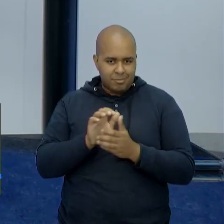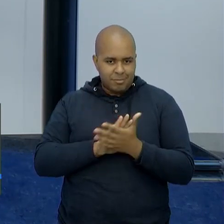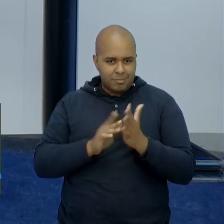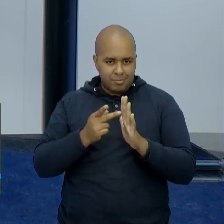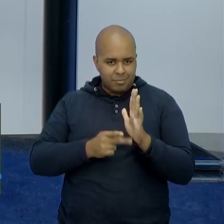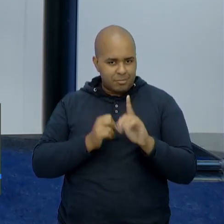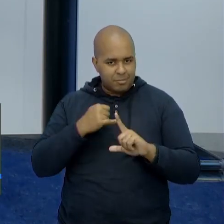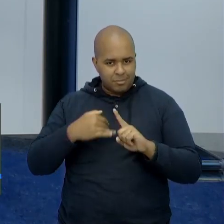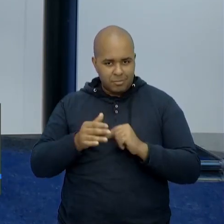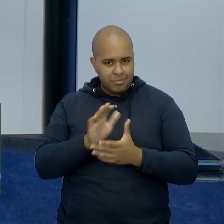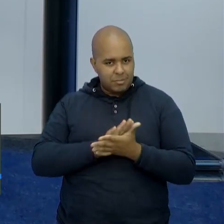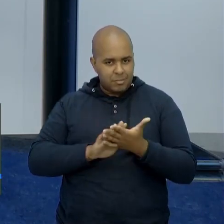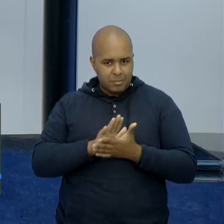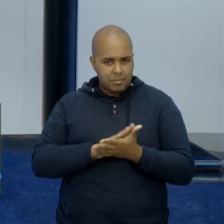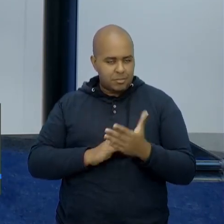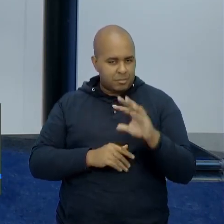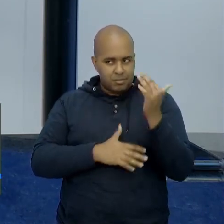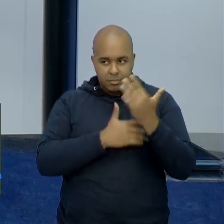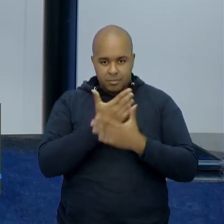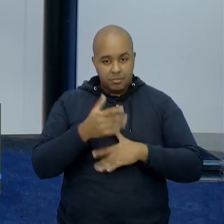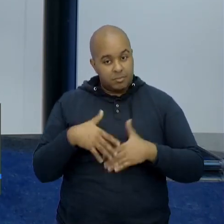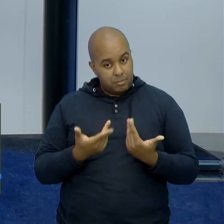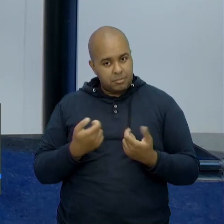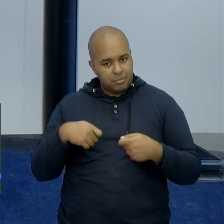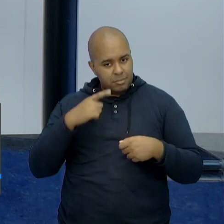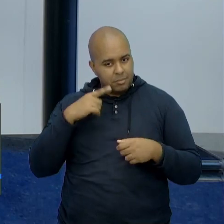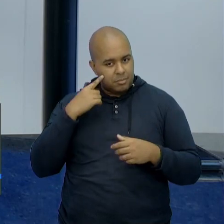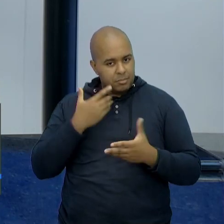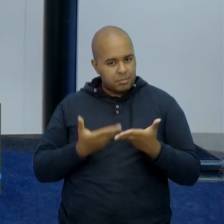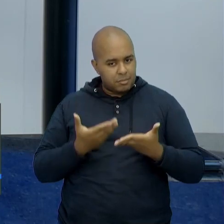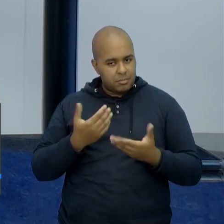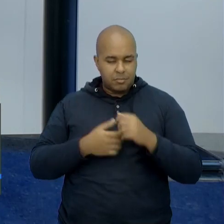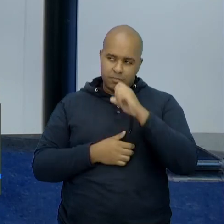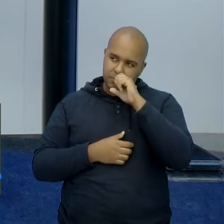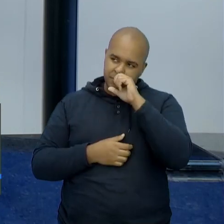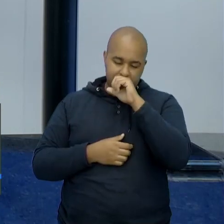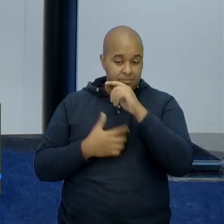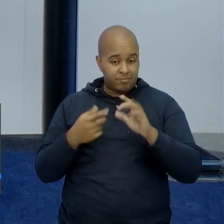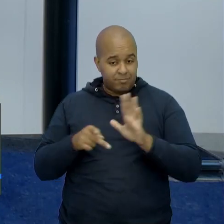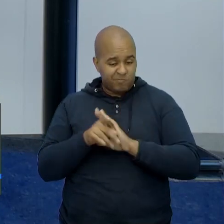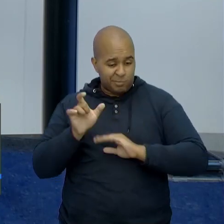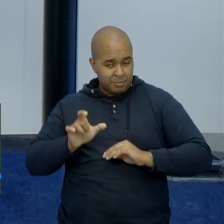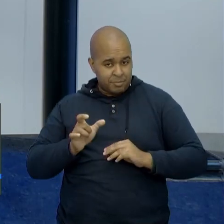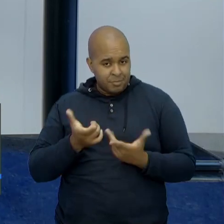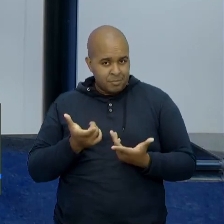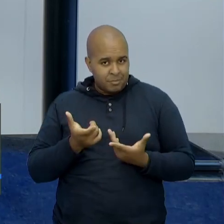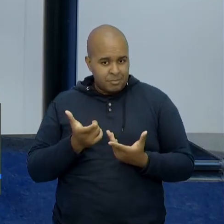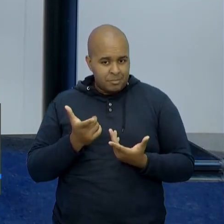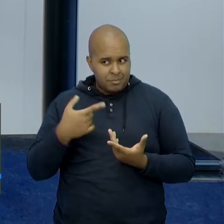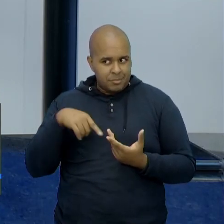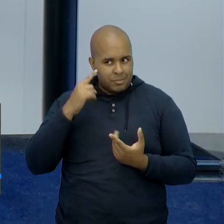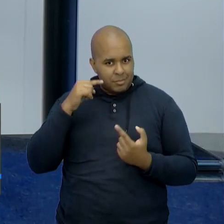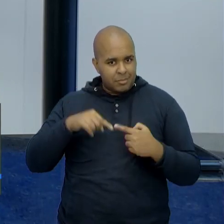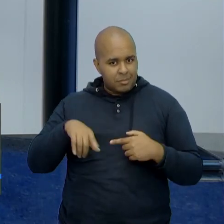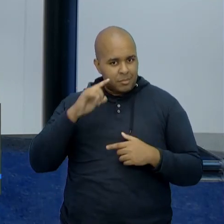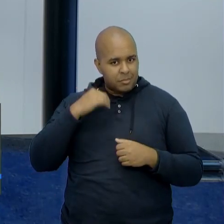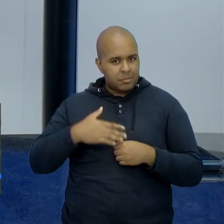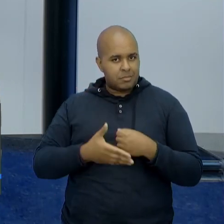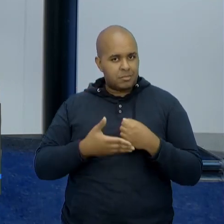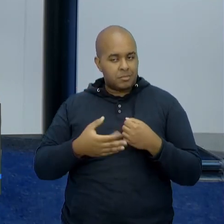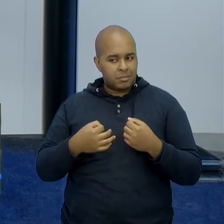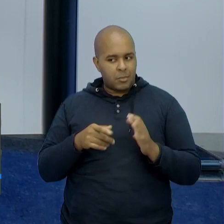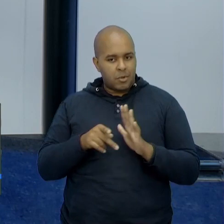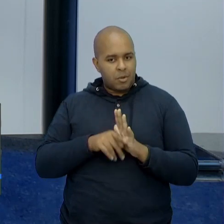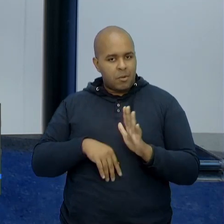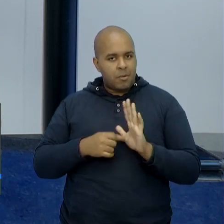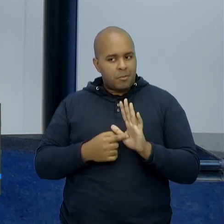projeto social, nenhum projeto ambiental. Então tem que ter equilíbrio, né? E para isso veio a sustentabilidade,